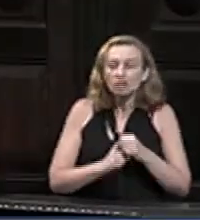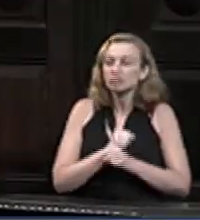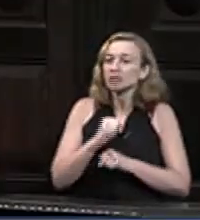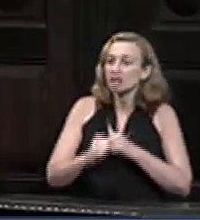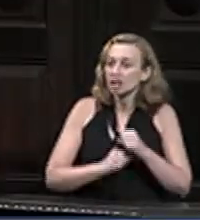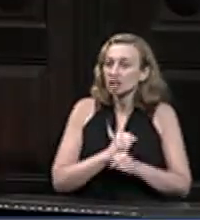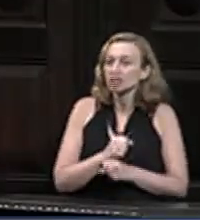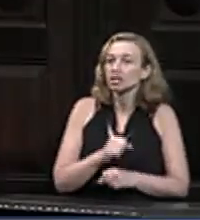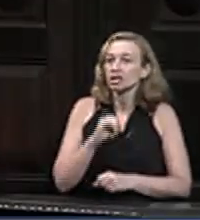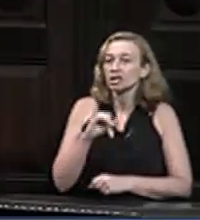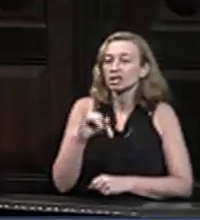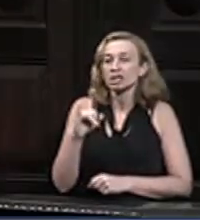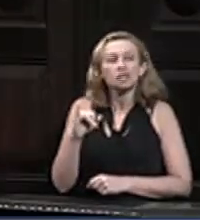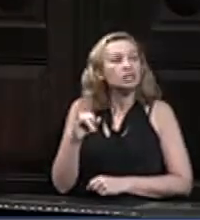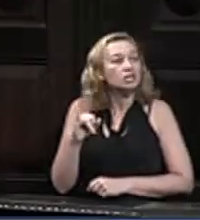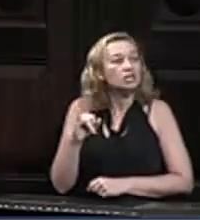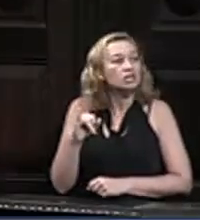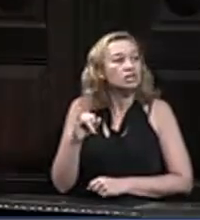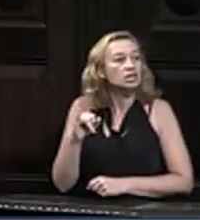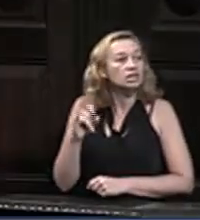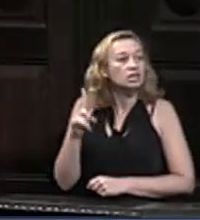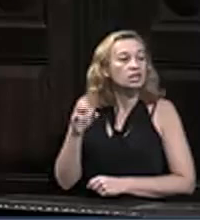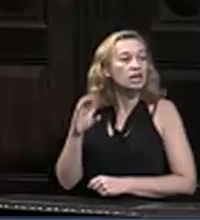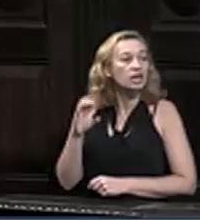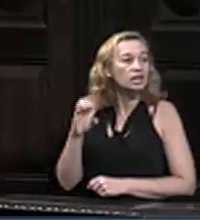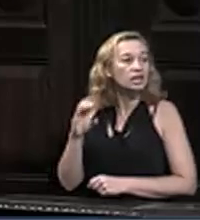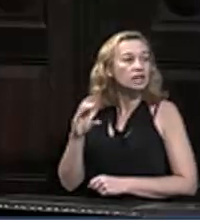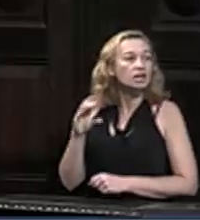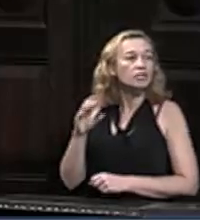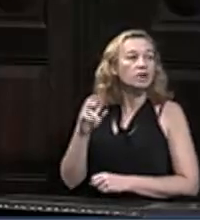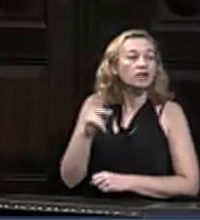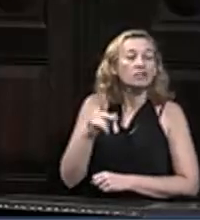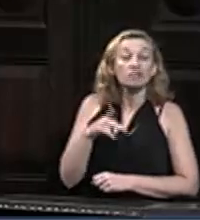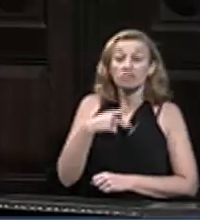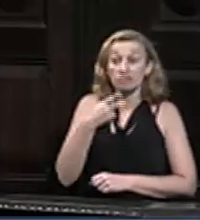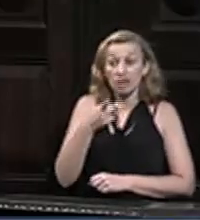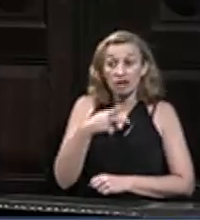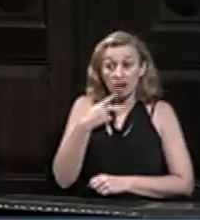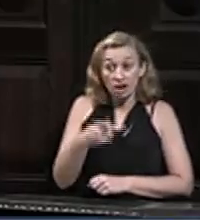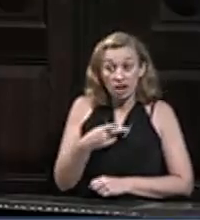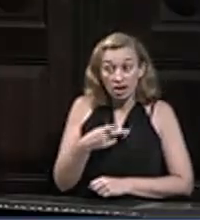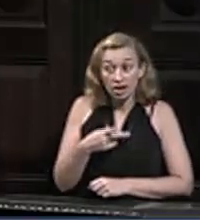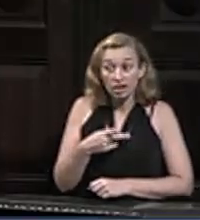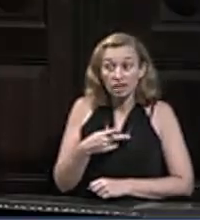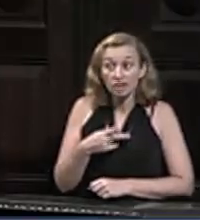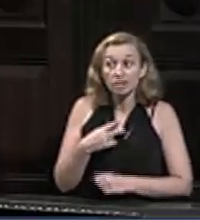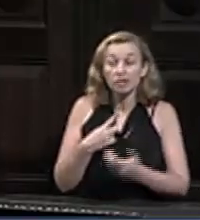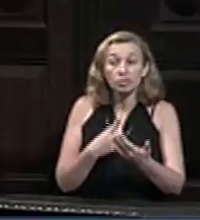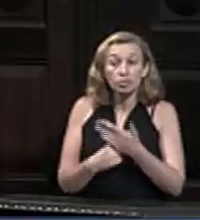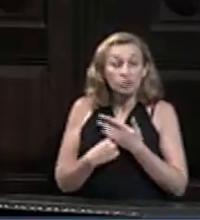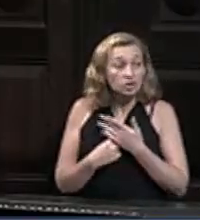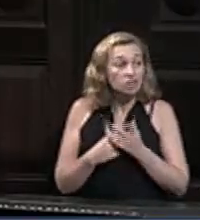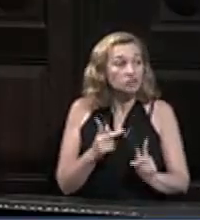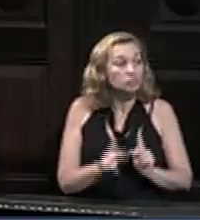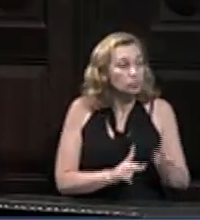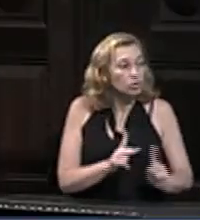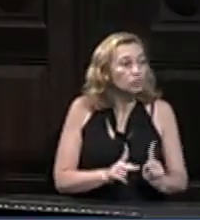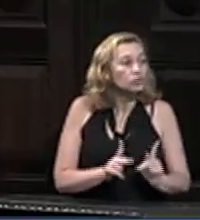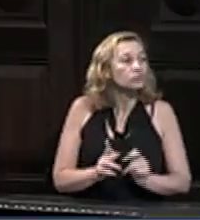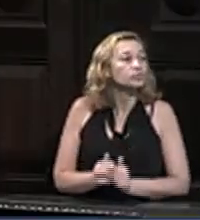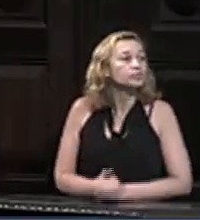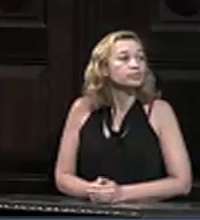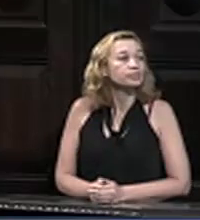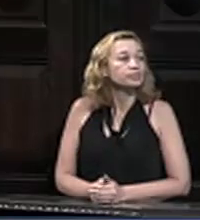IDEC para afirmar uma reputação na defesa do consumidor.